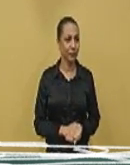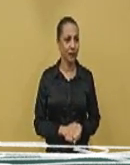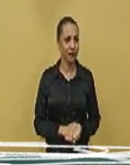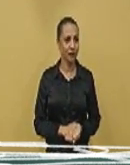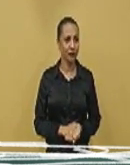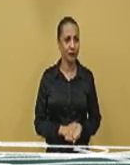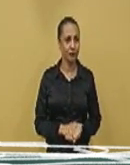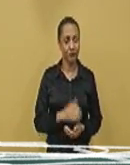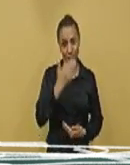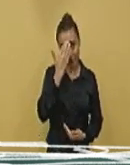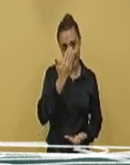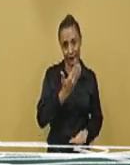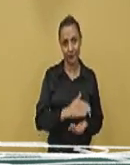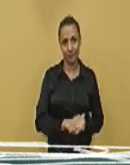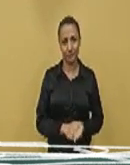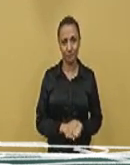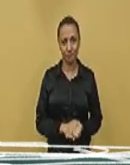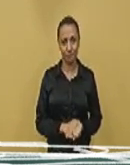Obrigada.